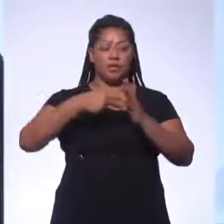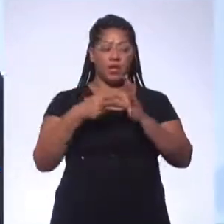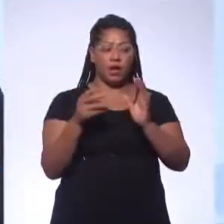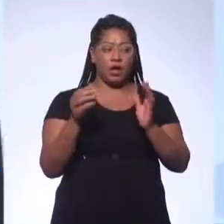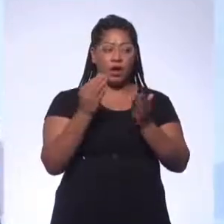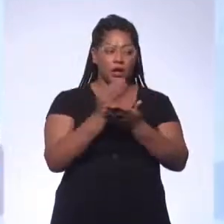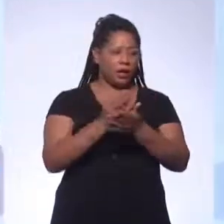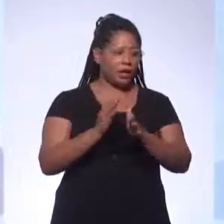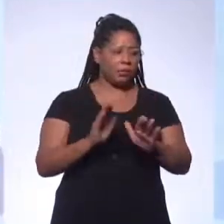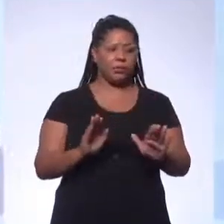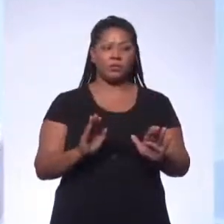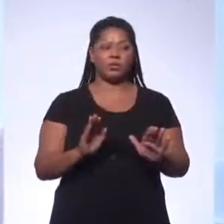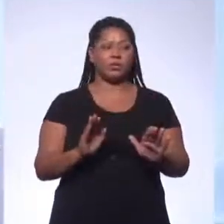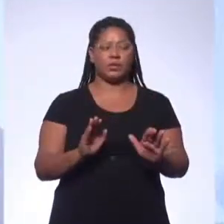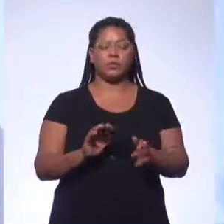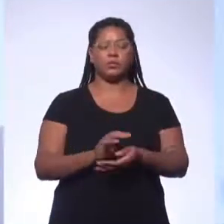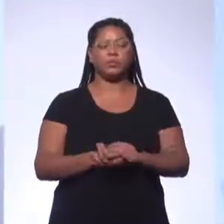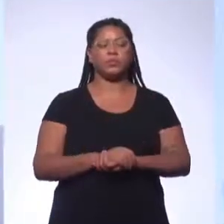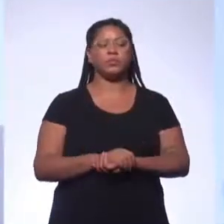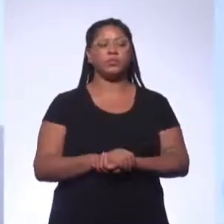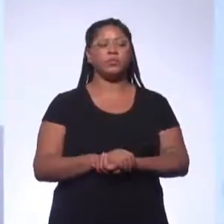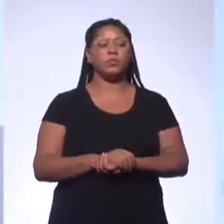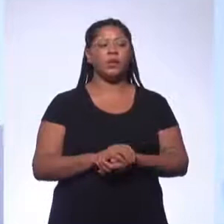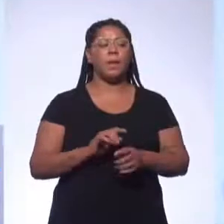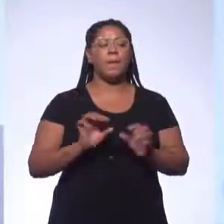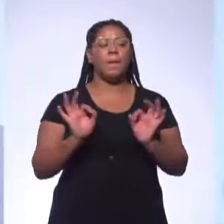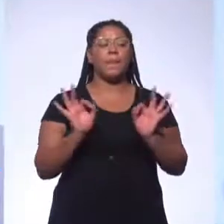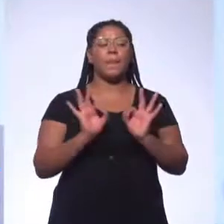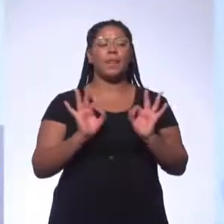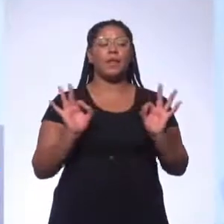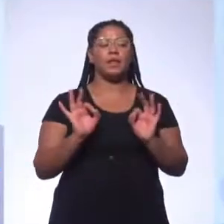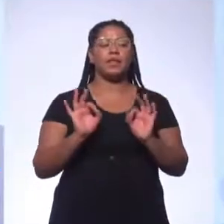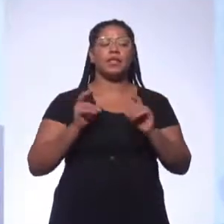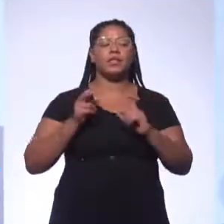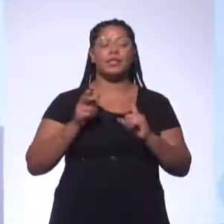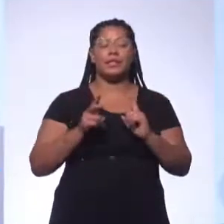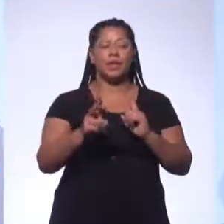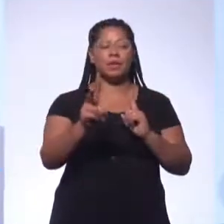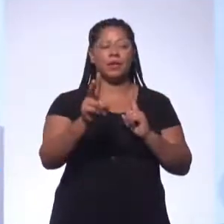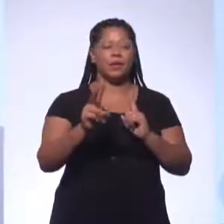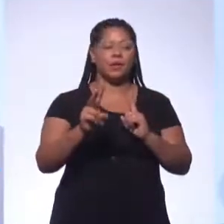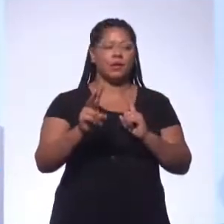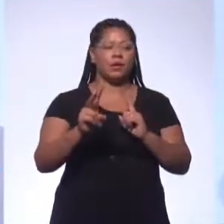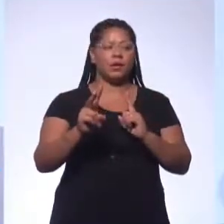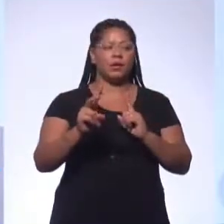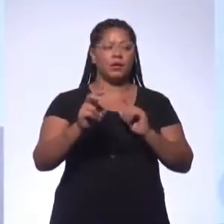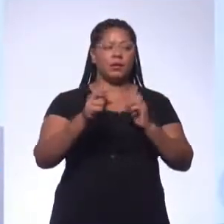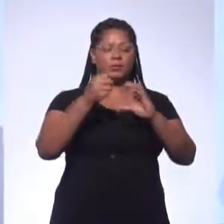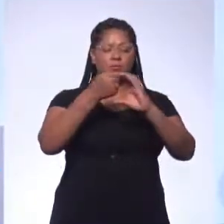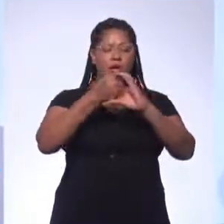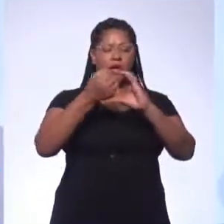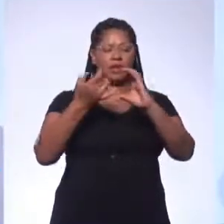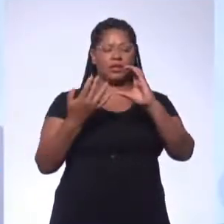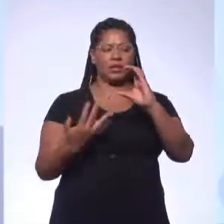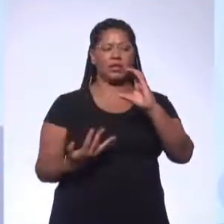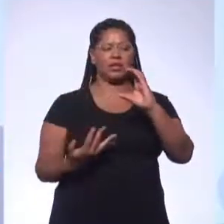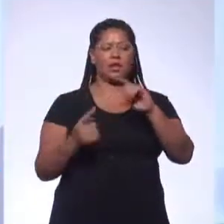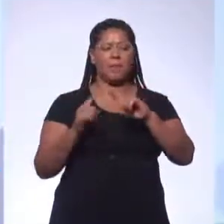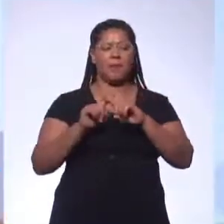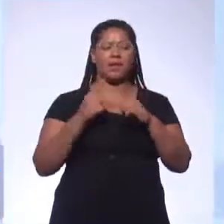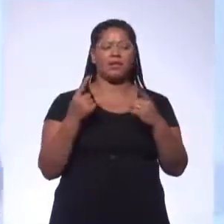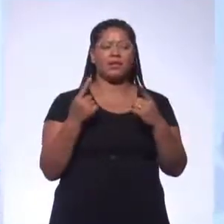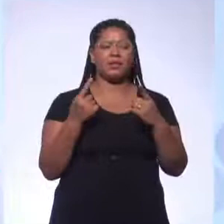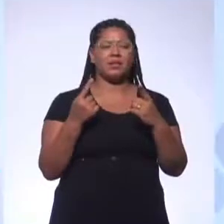temos países que estão debaixo do regime comunista, cada um com a sua característica, mas no caso